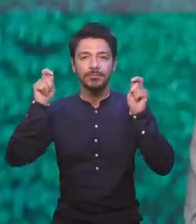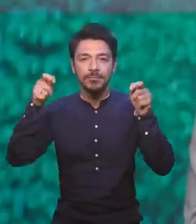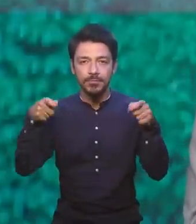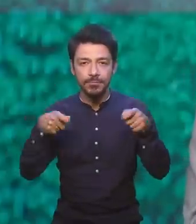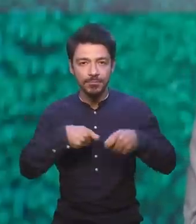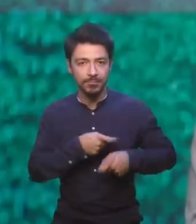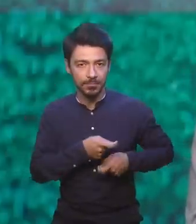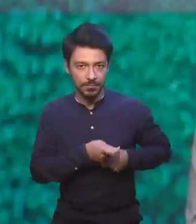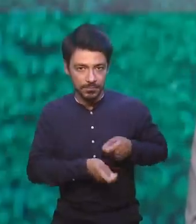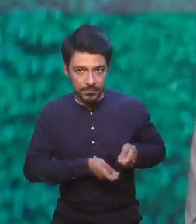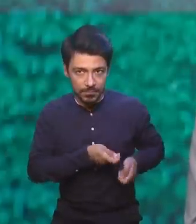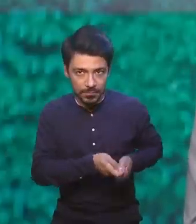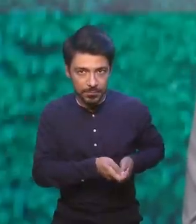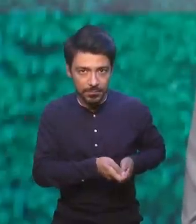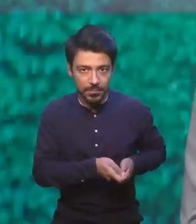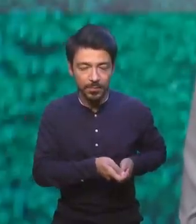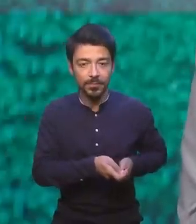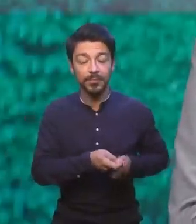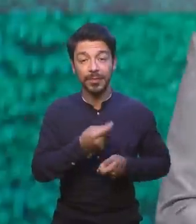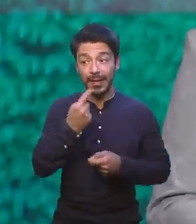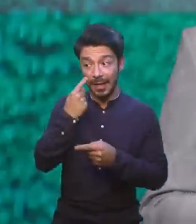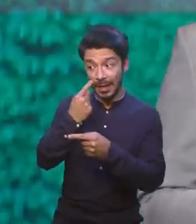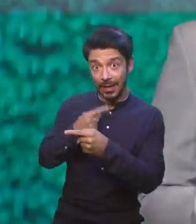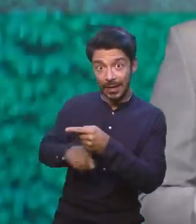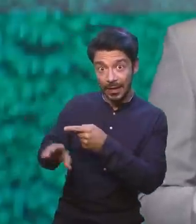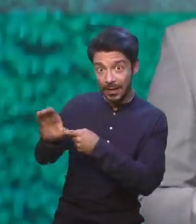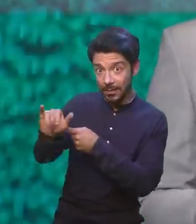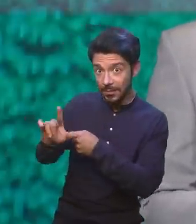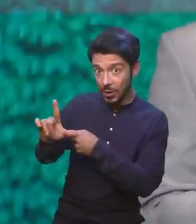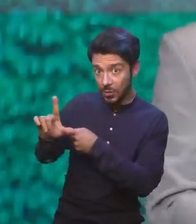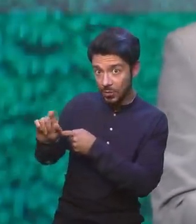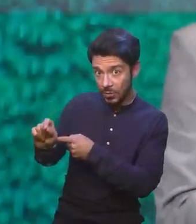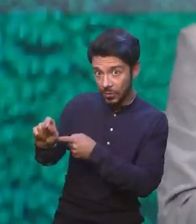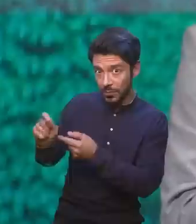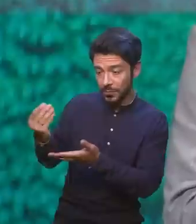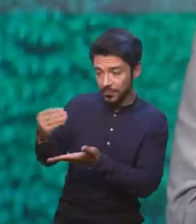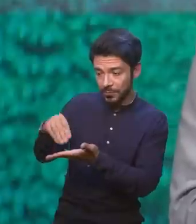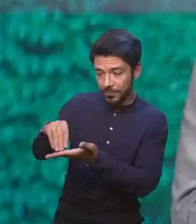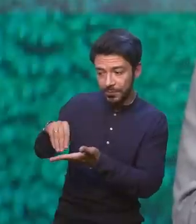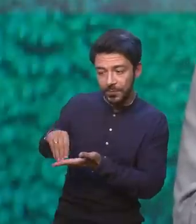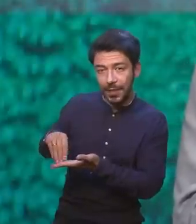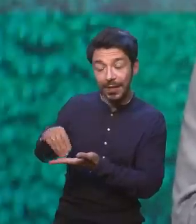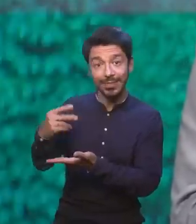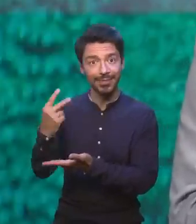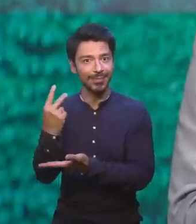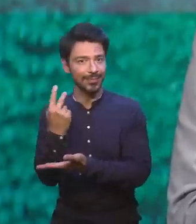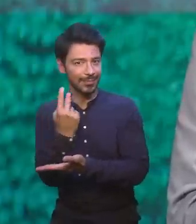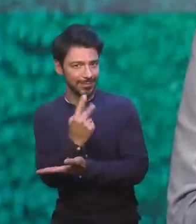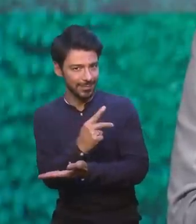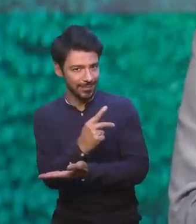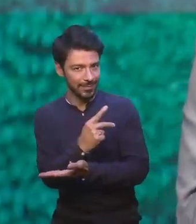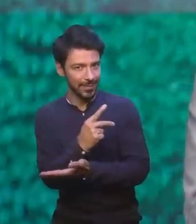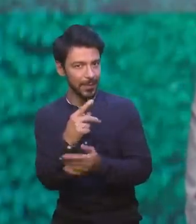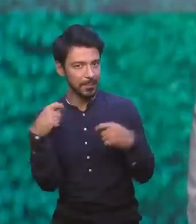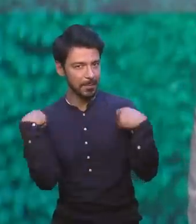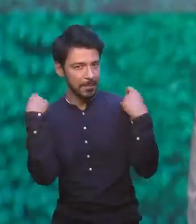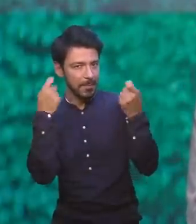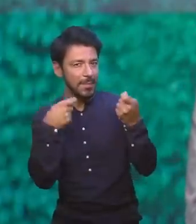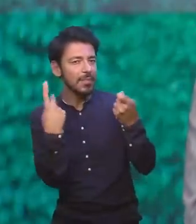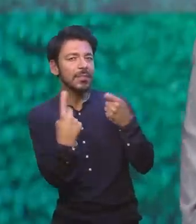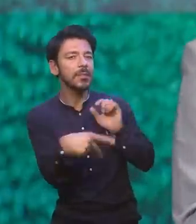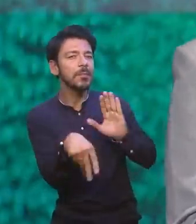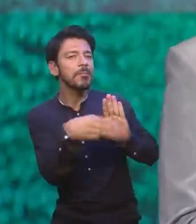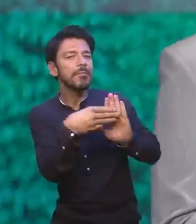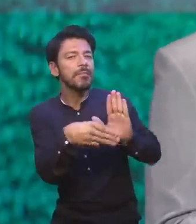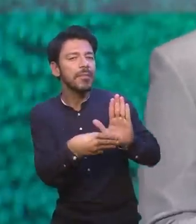Camilo vai falar ali do método de Francisco. Qual era o método de